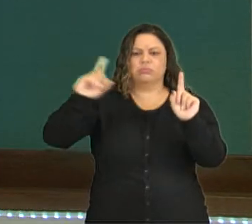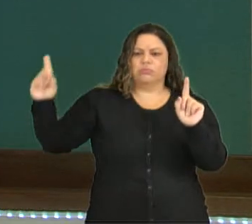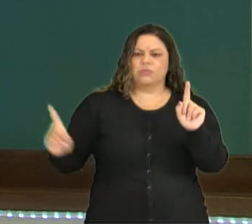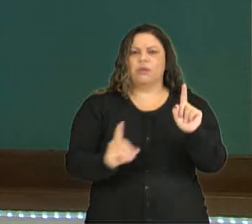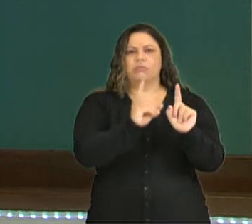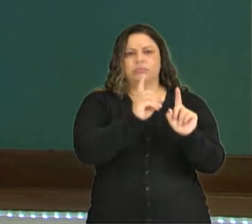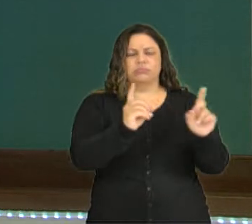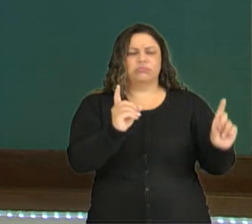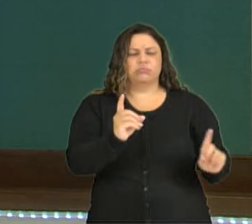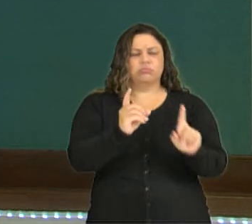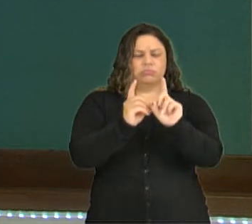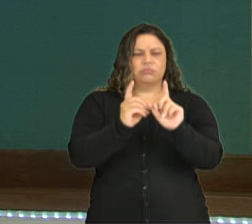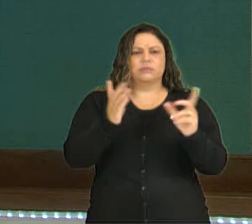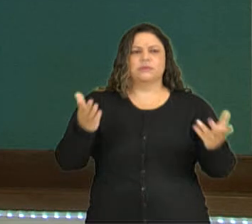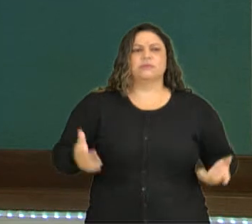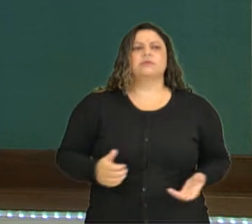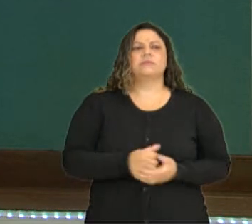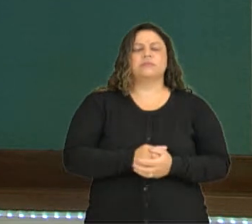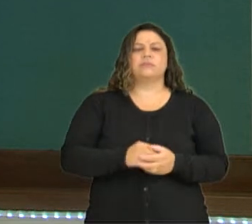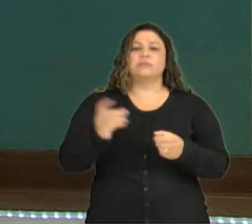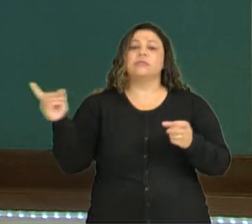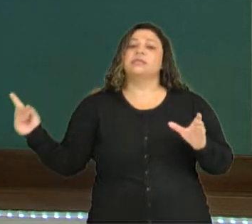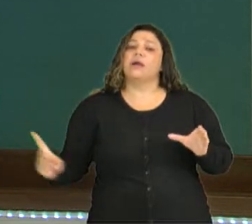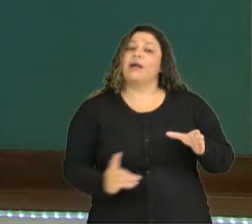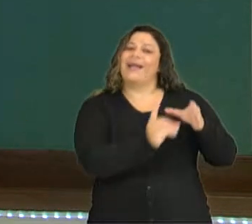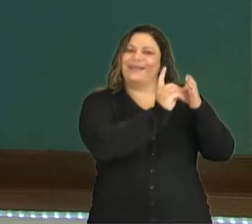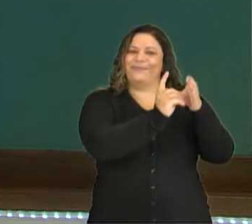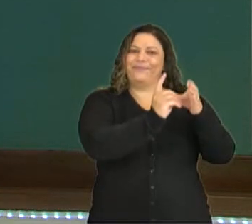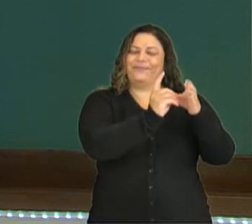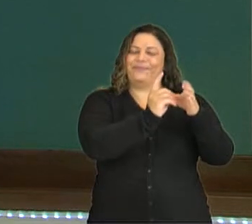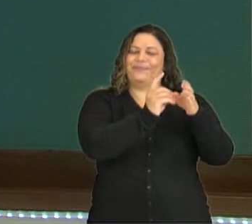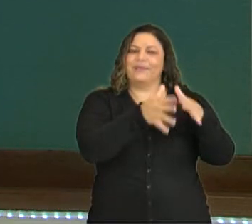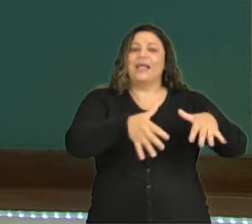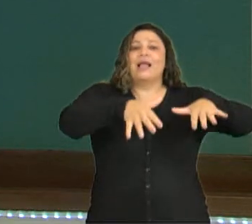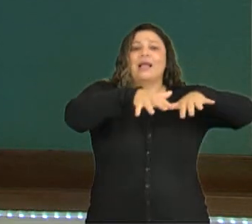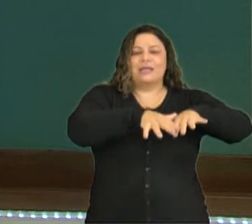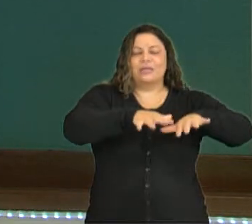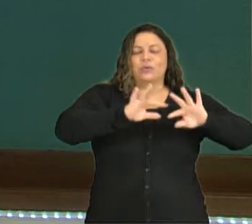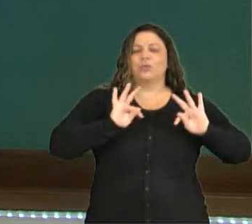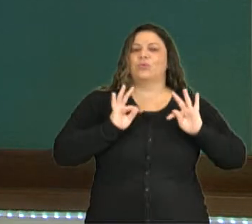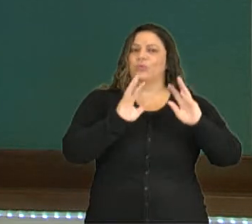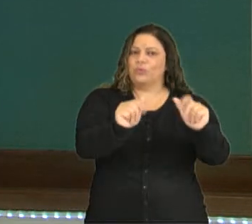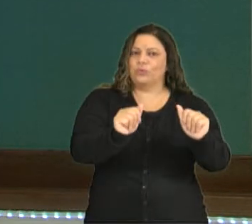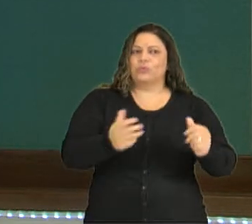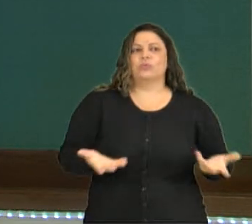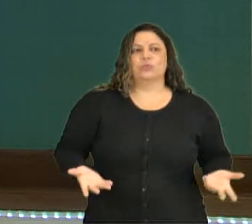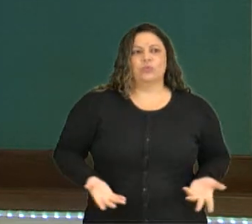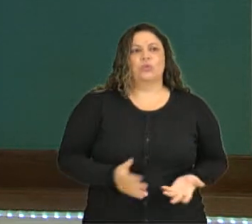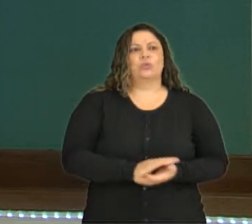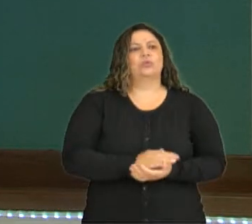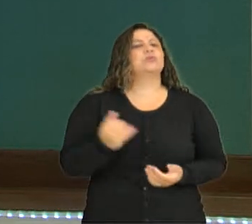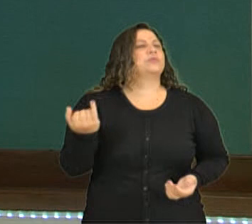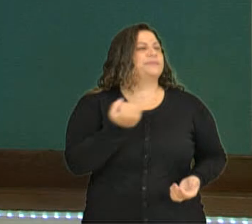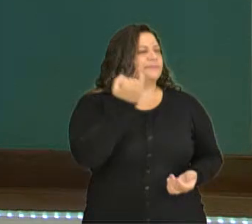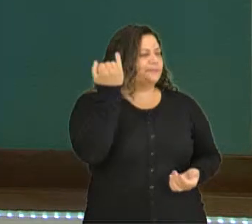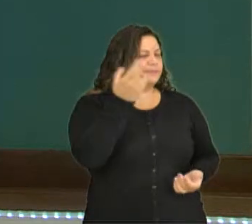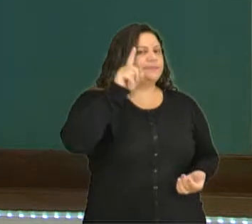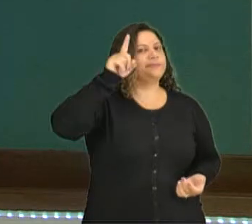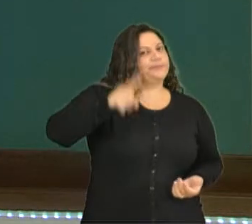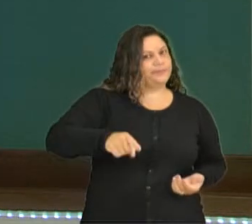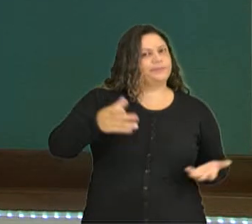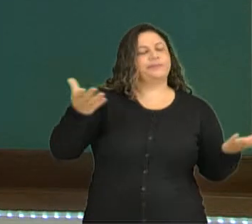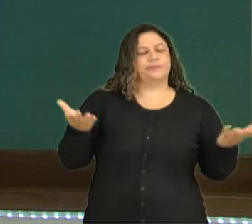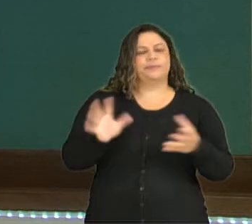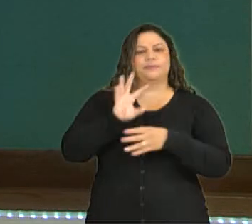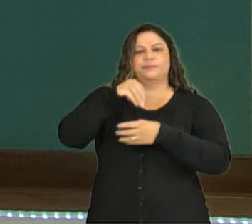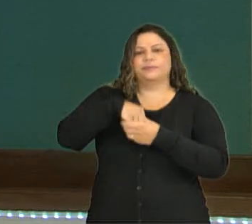participar. Então, ela é integradora e inclusiva, ela inclui todos, né? Então, bem importante essa luta. Dentro da